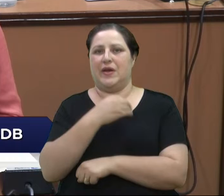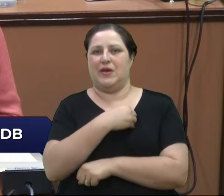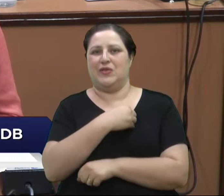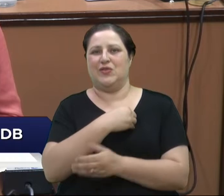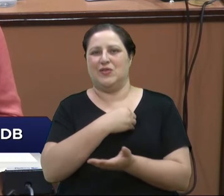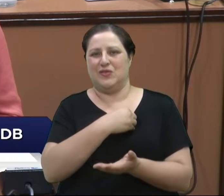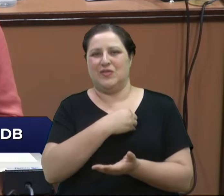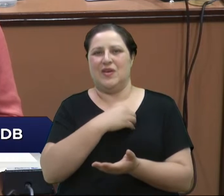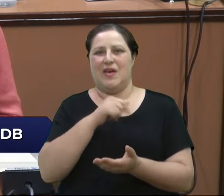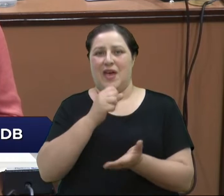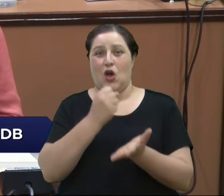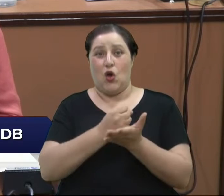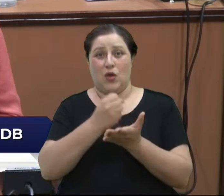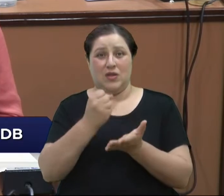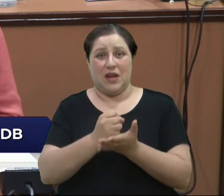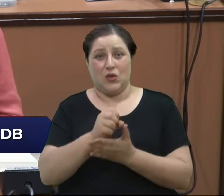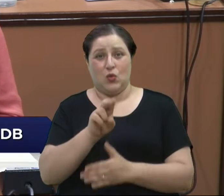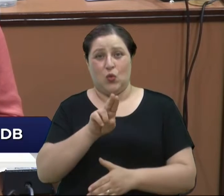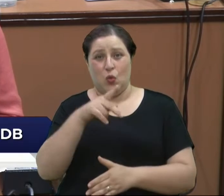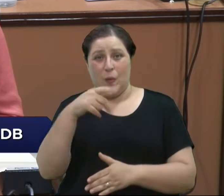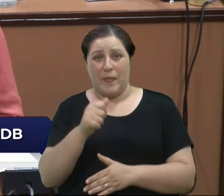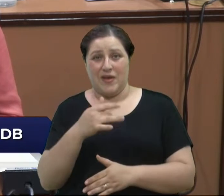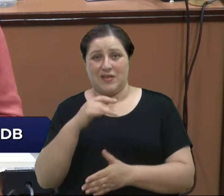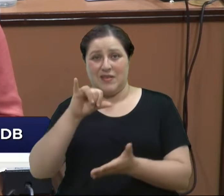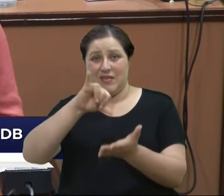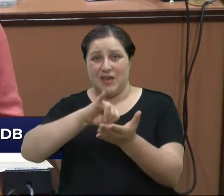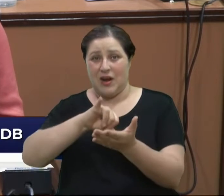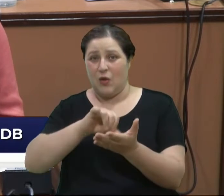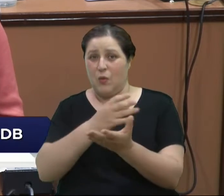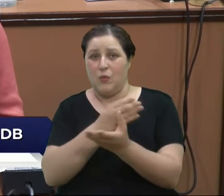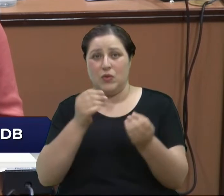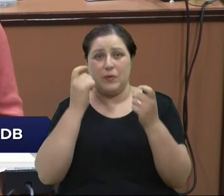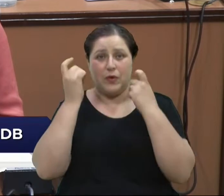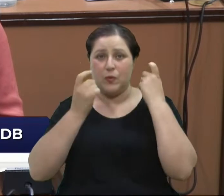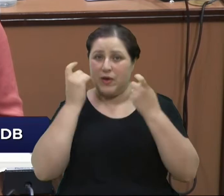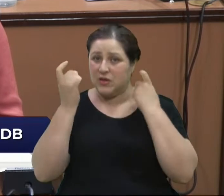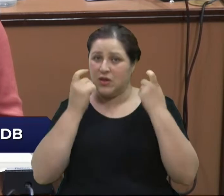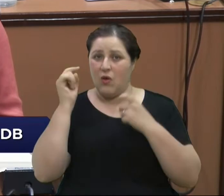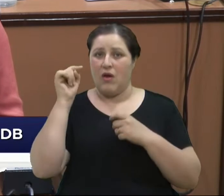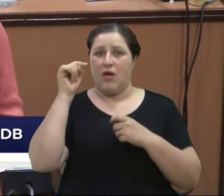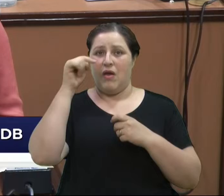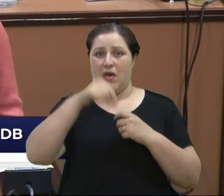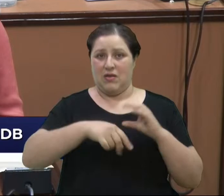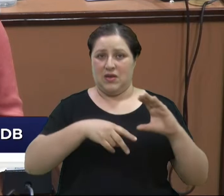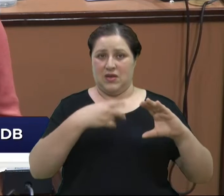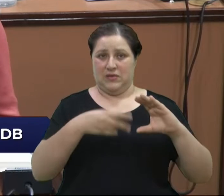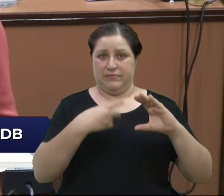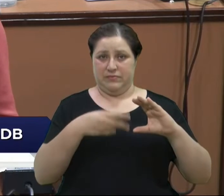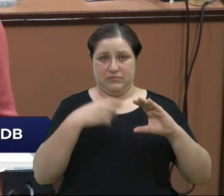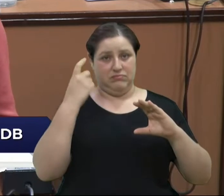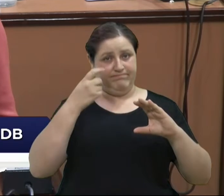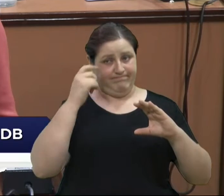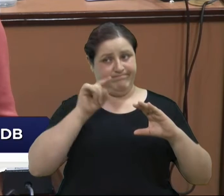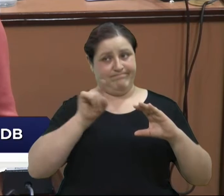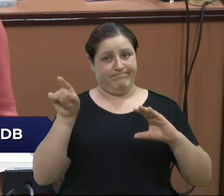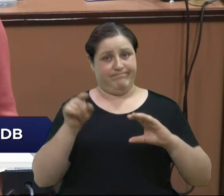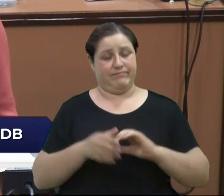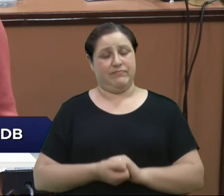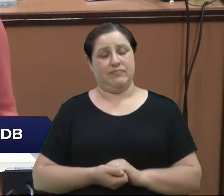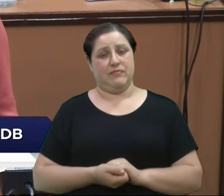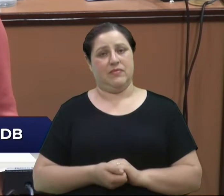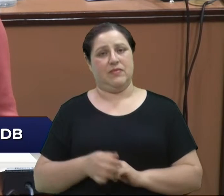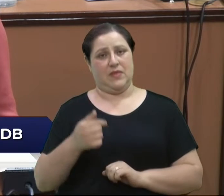esse contrato com a UPA Central também é motivo de grande preocupação desta Câmara de Vereadores. E,